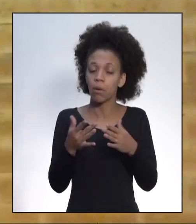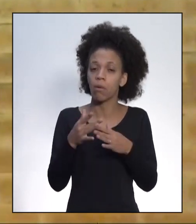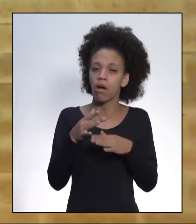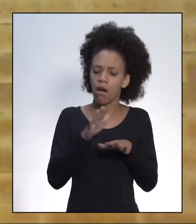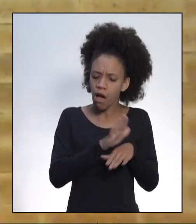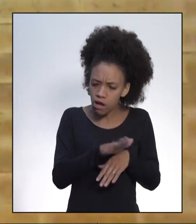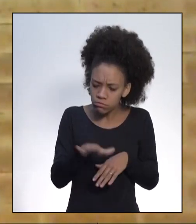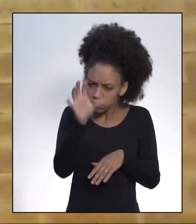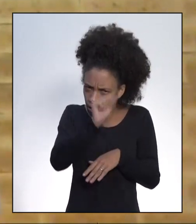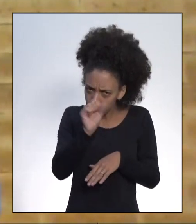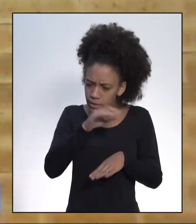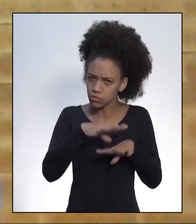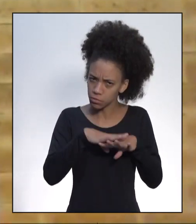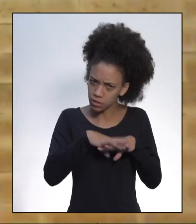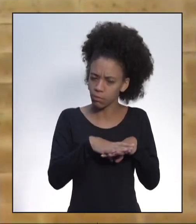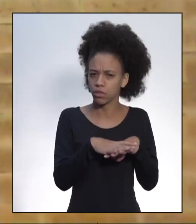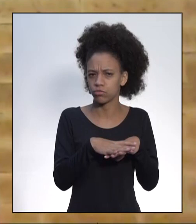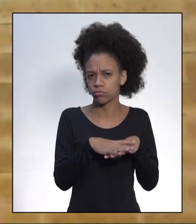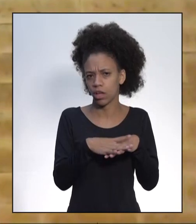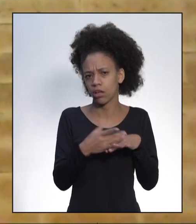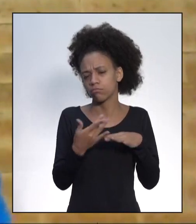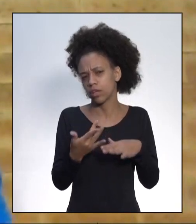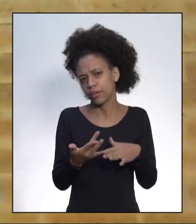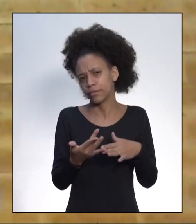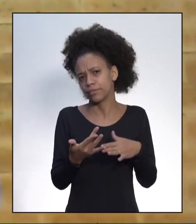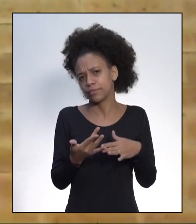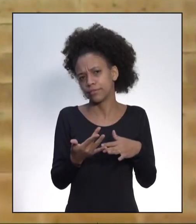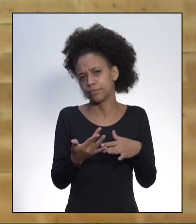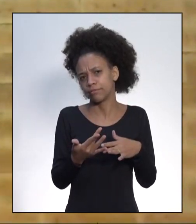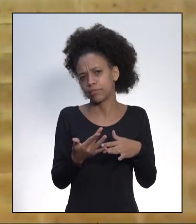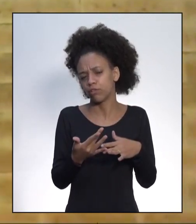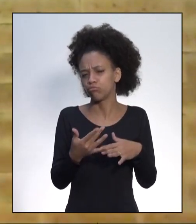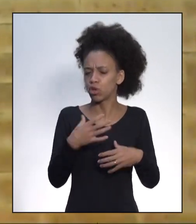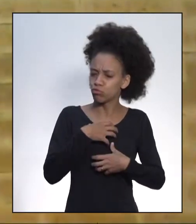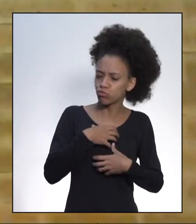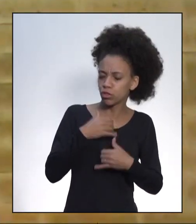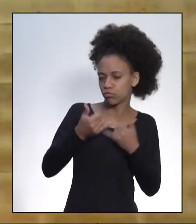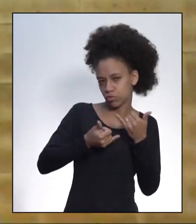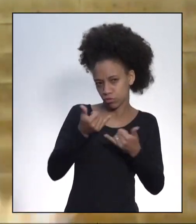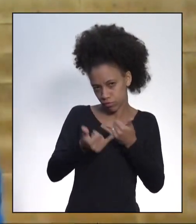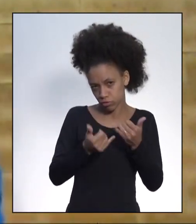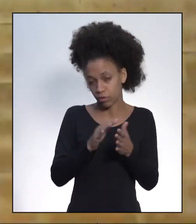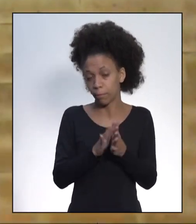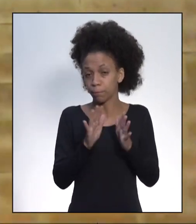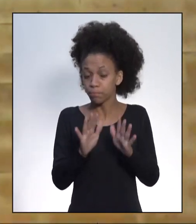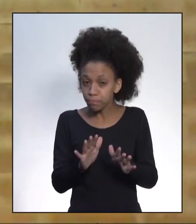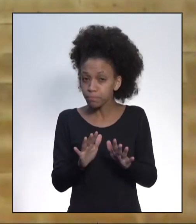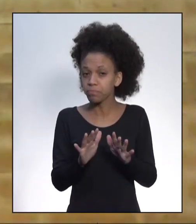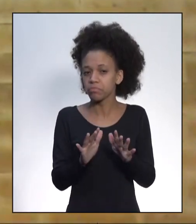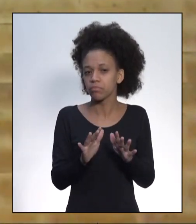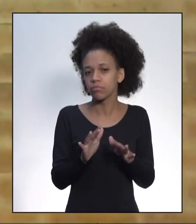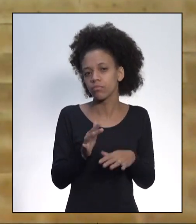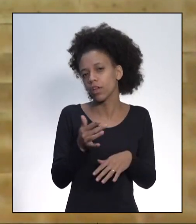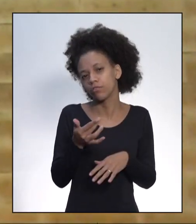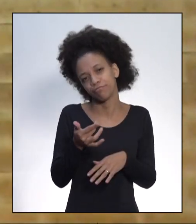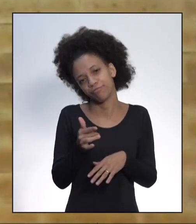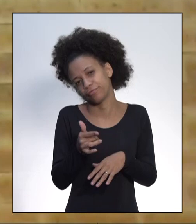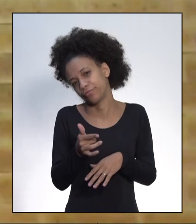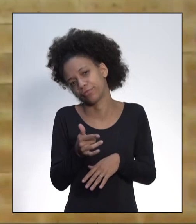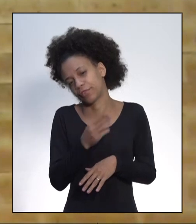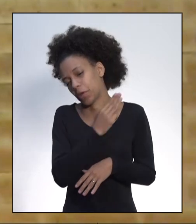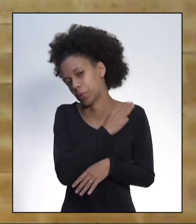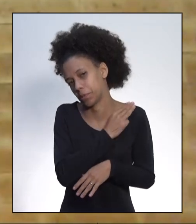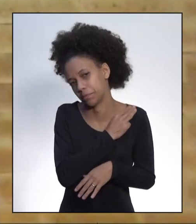aprendem matemática através de jogos na nossa plataforma, só que de forma divertida. A gente não tem isso para os alunos do segundo ano